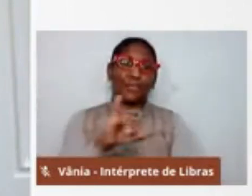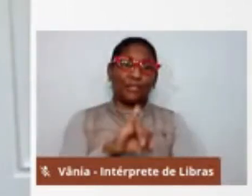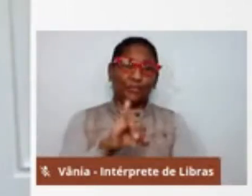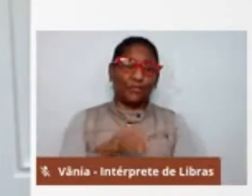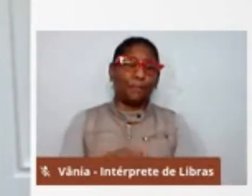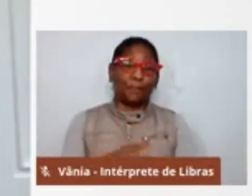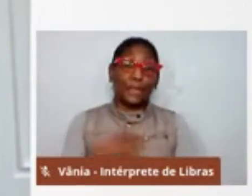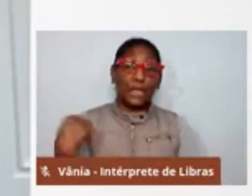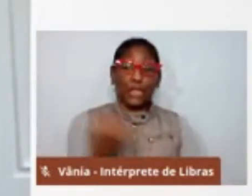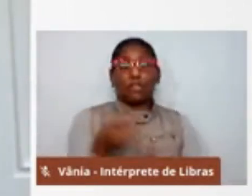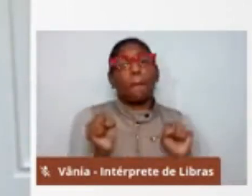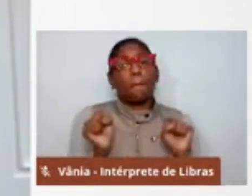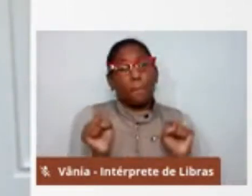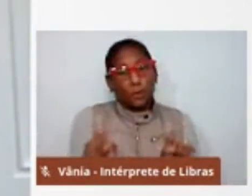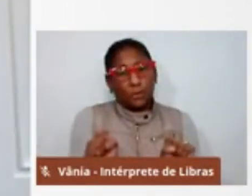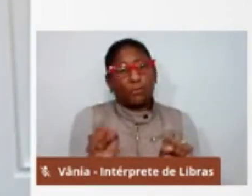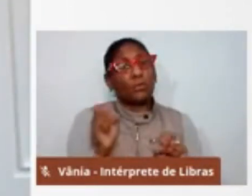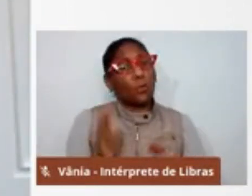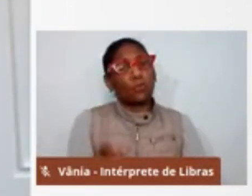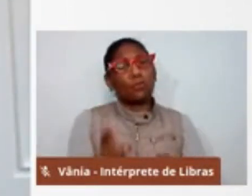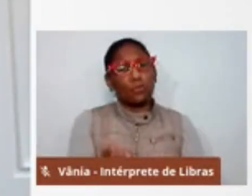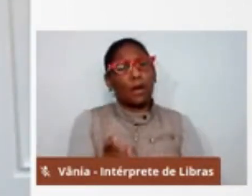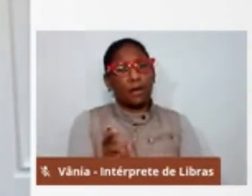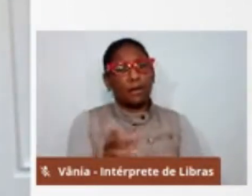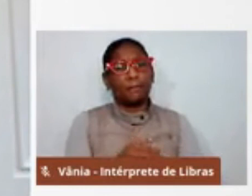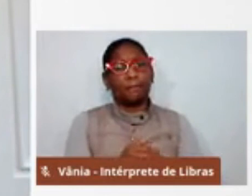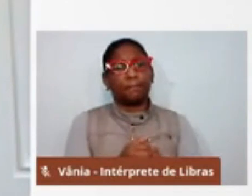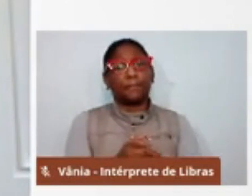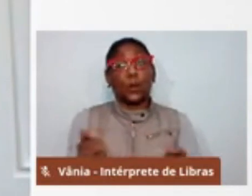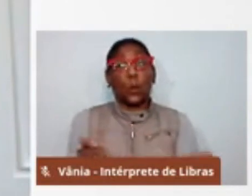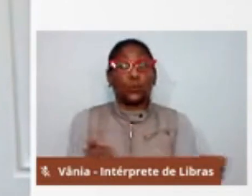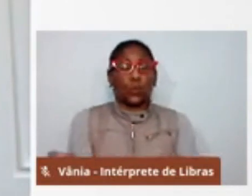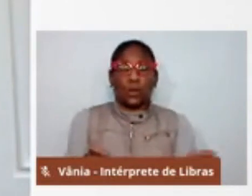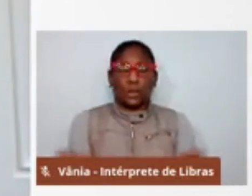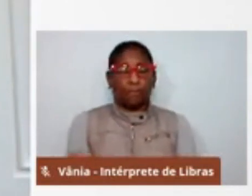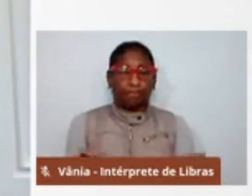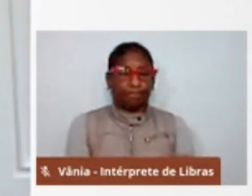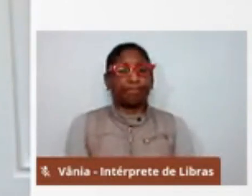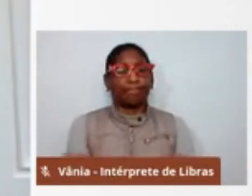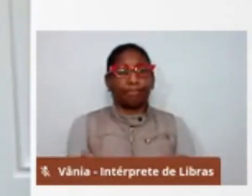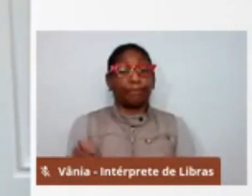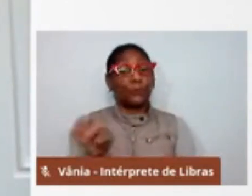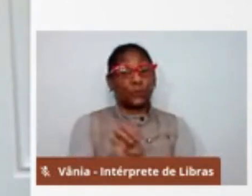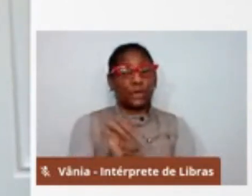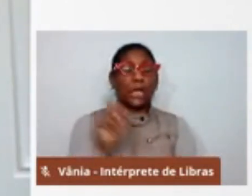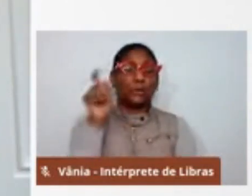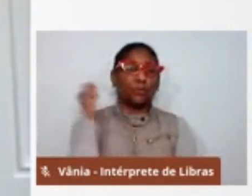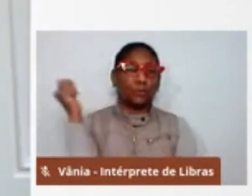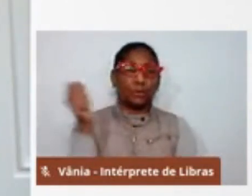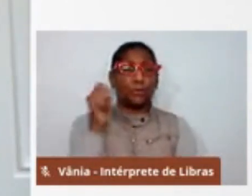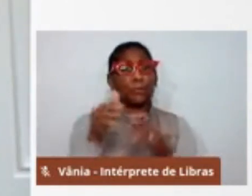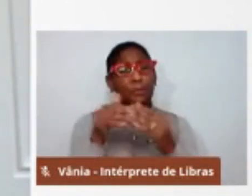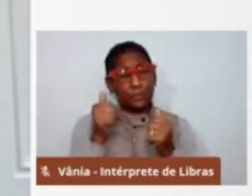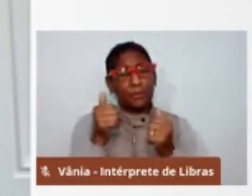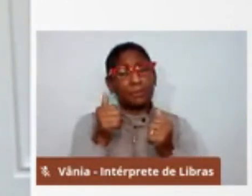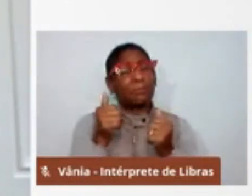gente mantenha esta situação ainda sob controle no Estado do Rio Grande do Sul. E pedimos a todos,